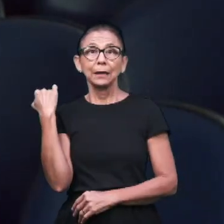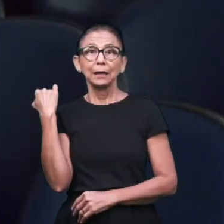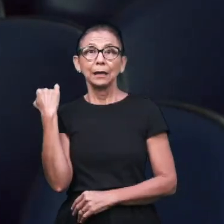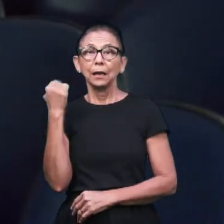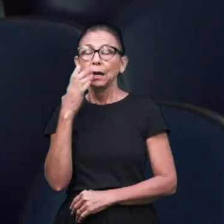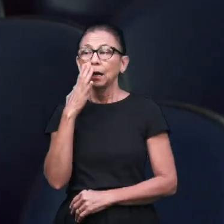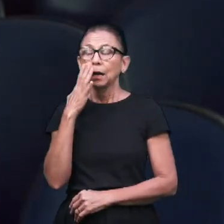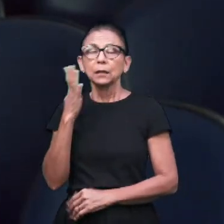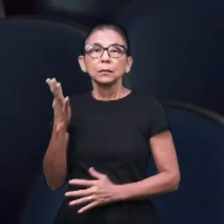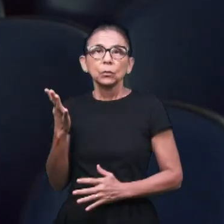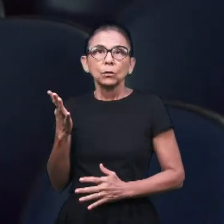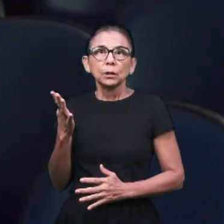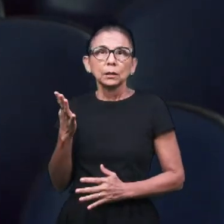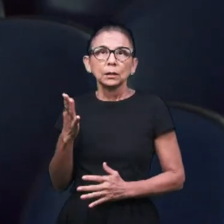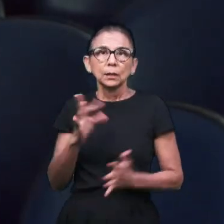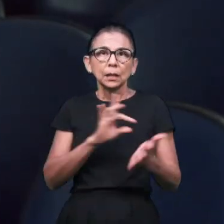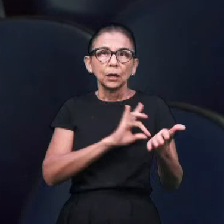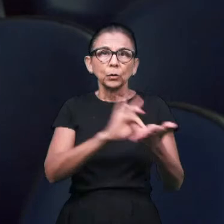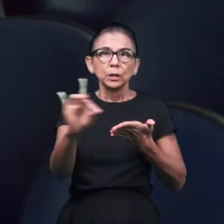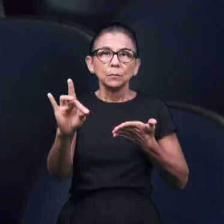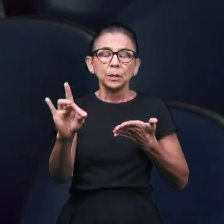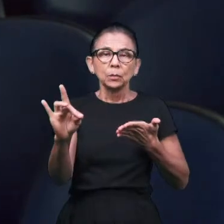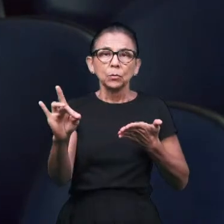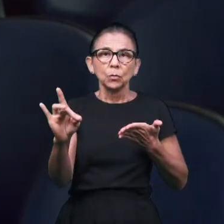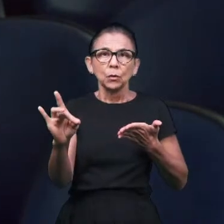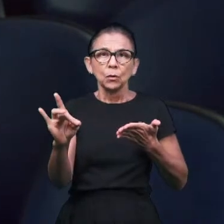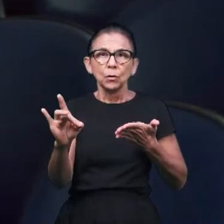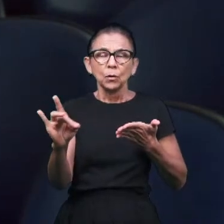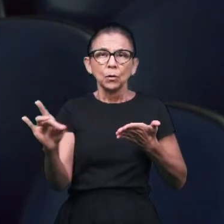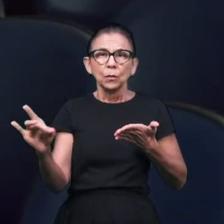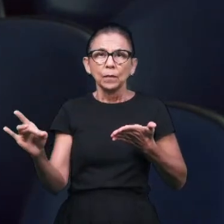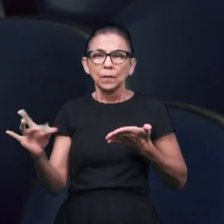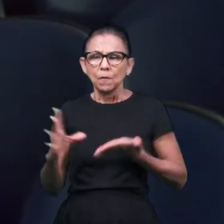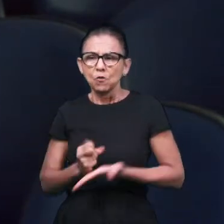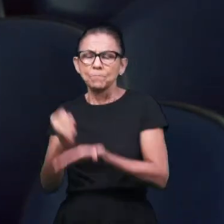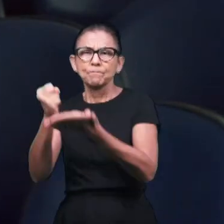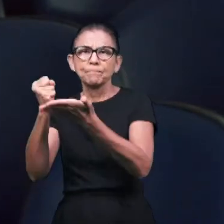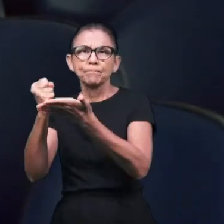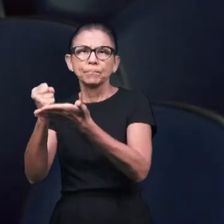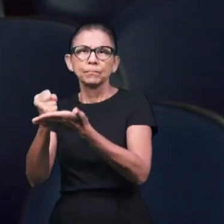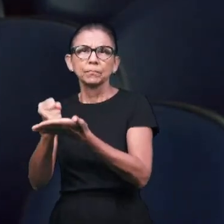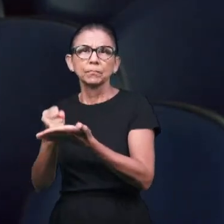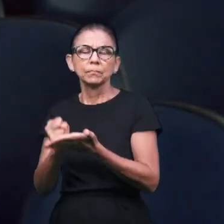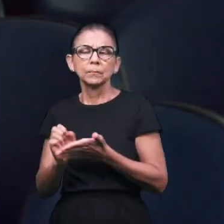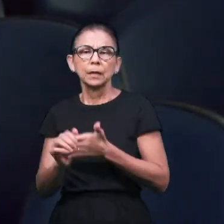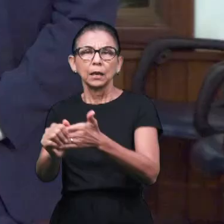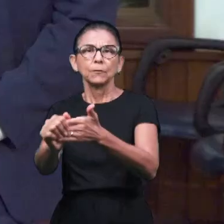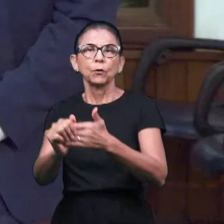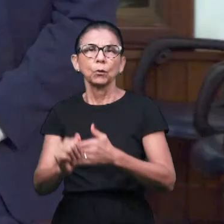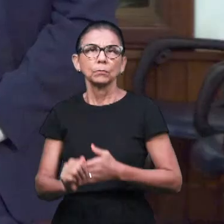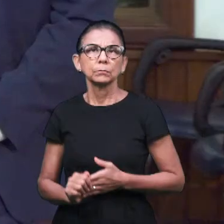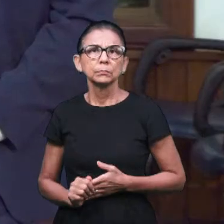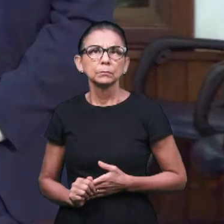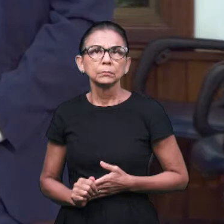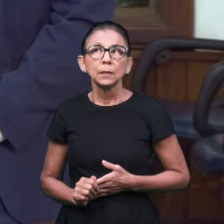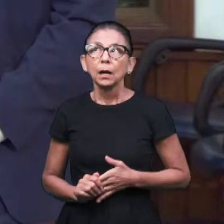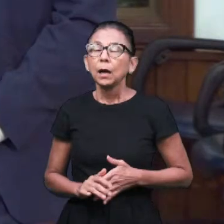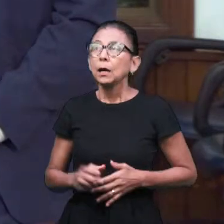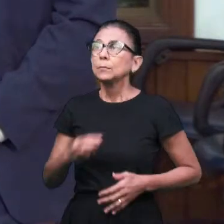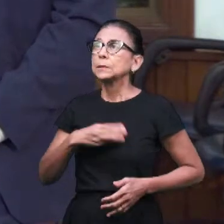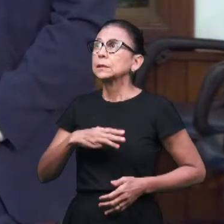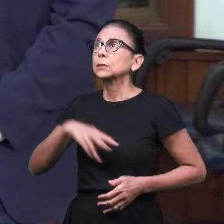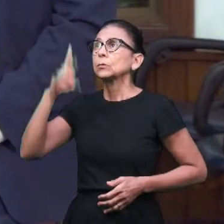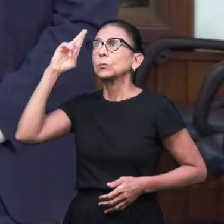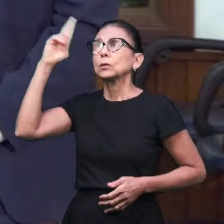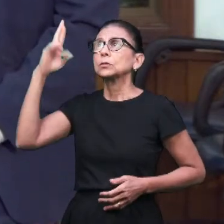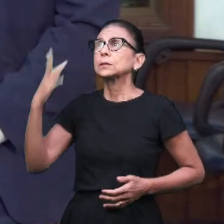famílias. Ele pediu misericórdia a Deus, para Deus dar uma nova oportunidade. E ele foi, consultou o